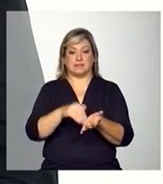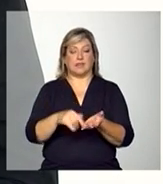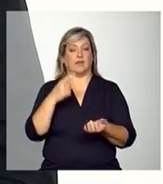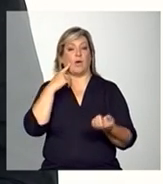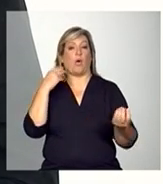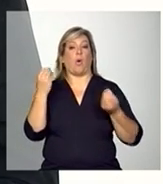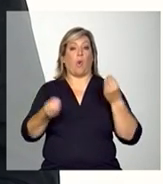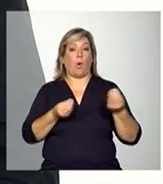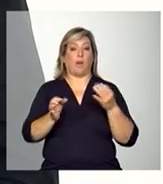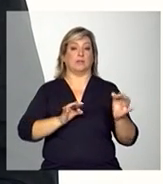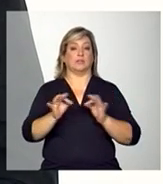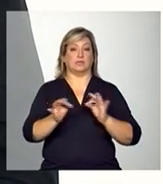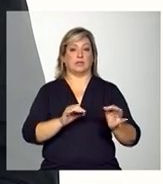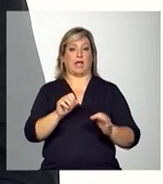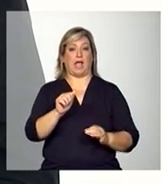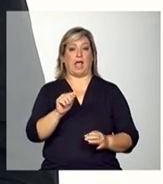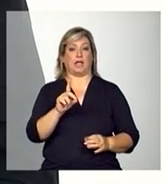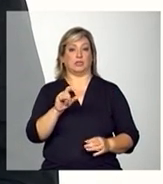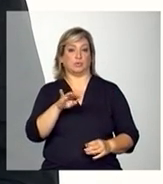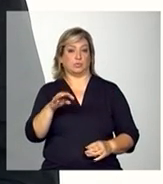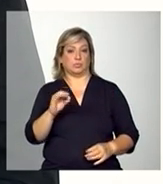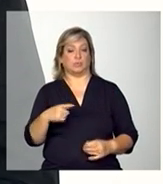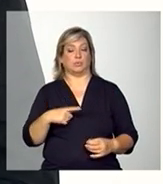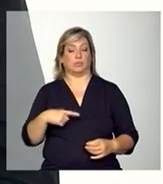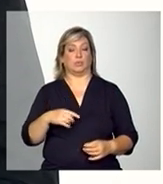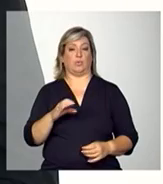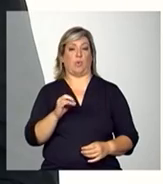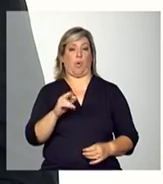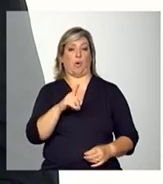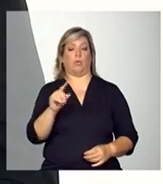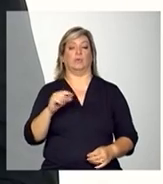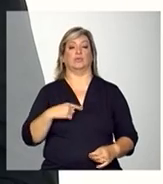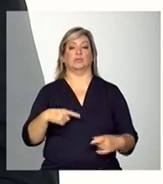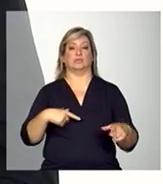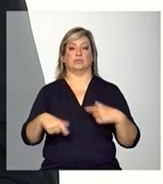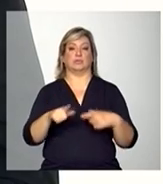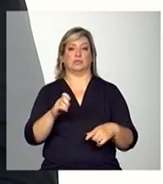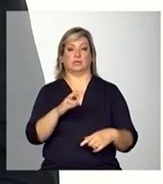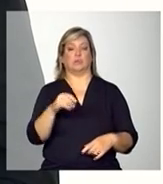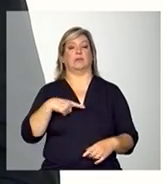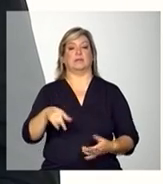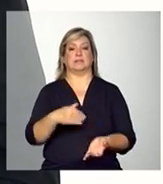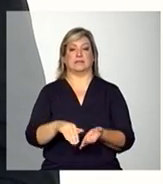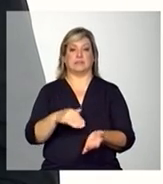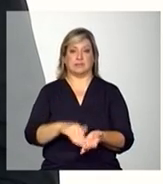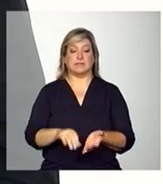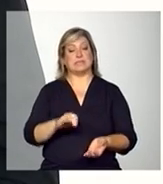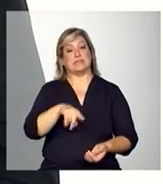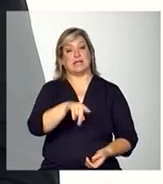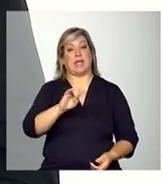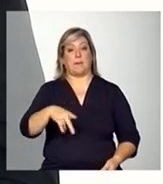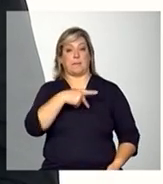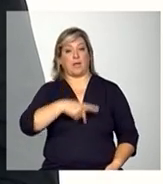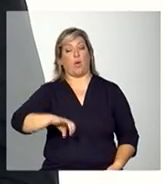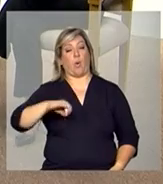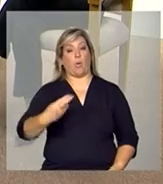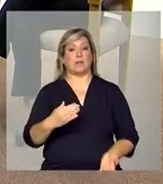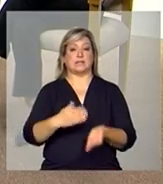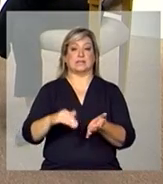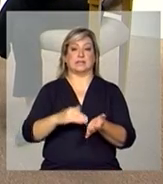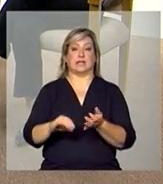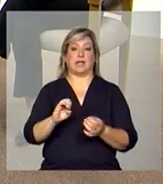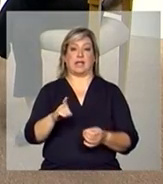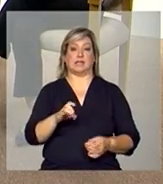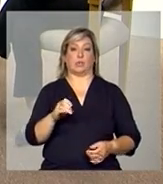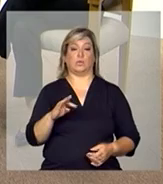adjunto do órgão gestor da secretaria ou se ele é vice-presidente ou secretário executivo do Conselho é neste caso